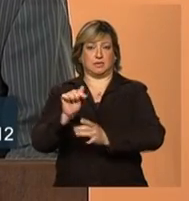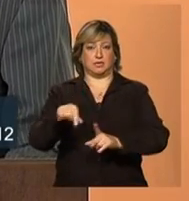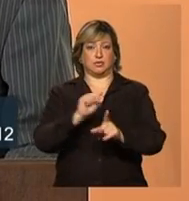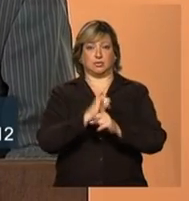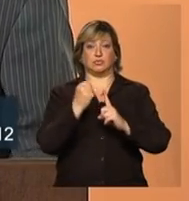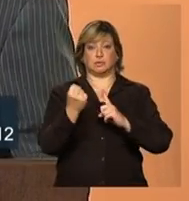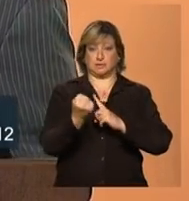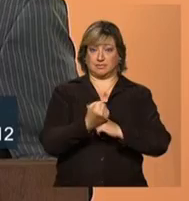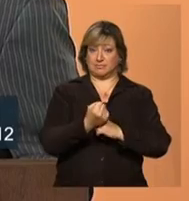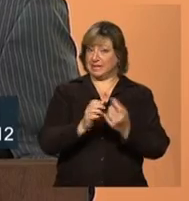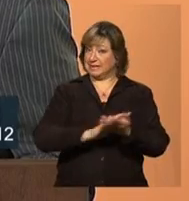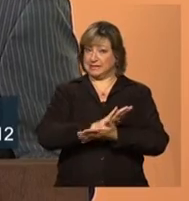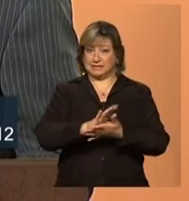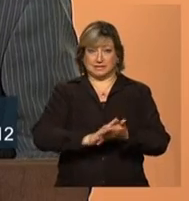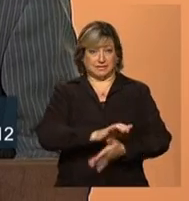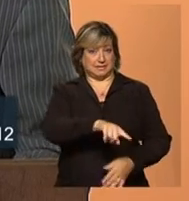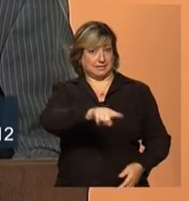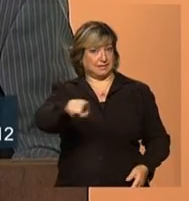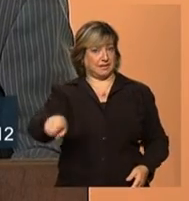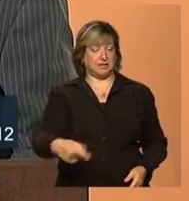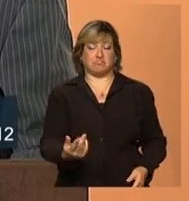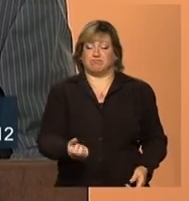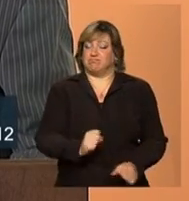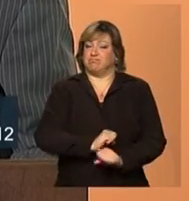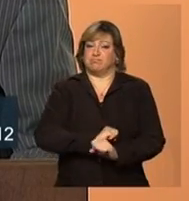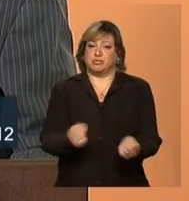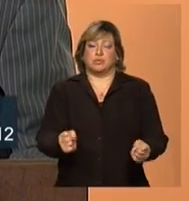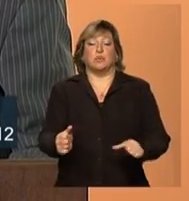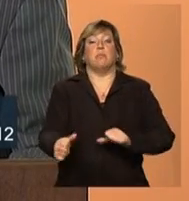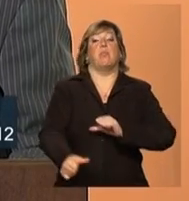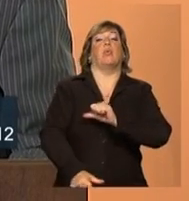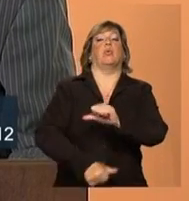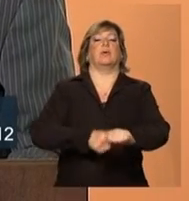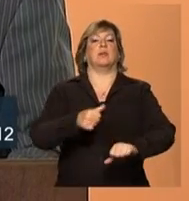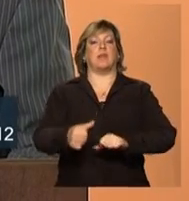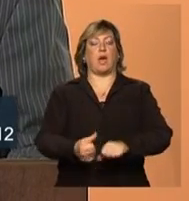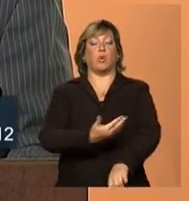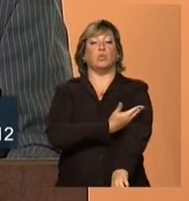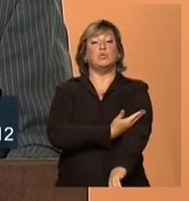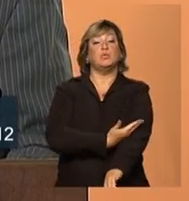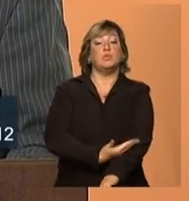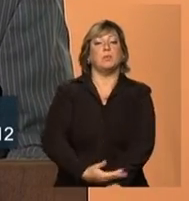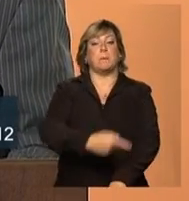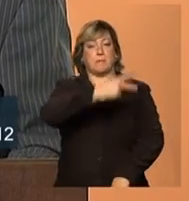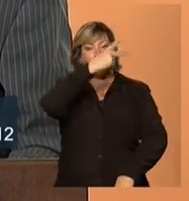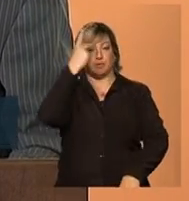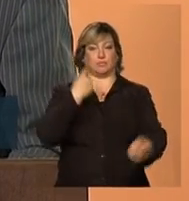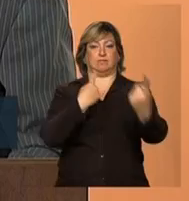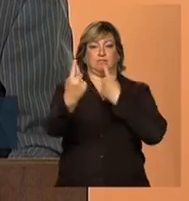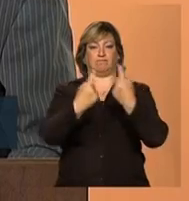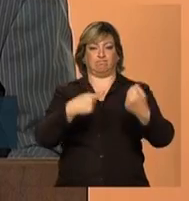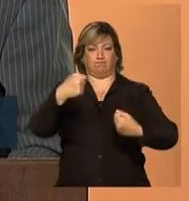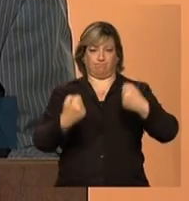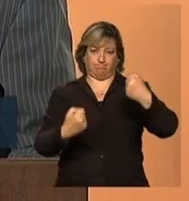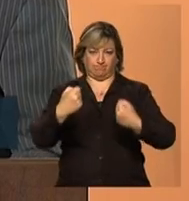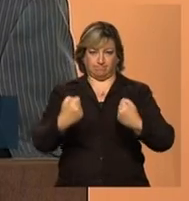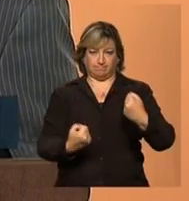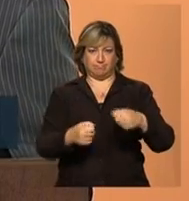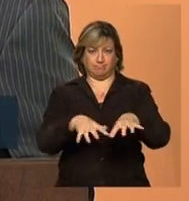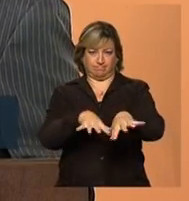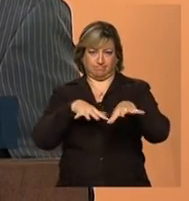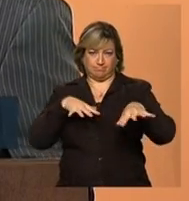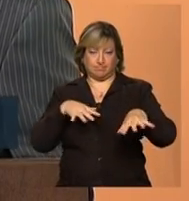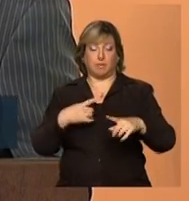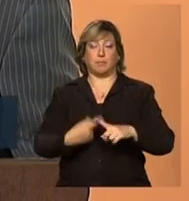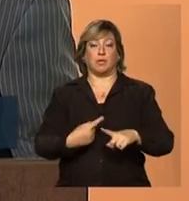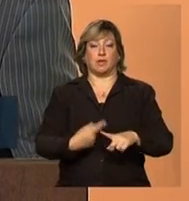quais seria impossível mudar a atitude dos brasileiros no trânsito. Eu quero destacar aqui o trabalho